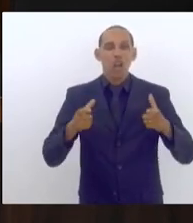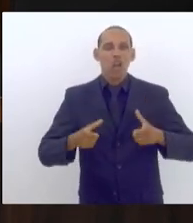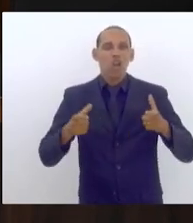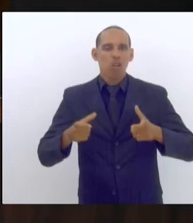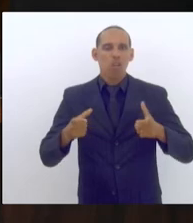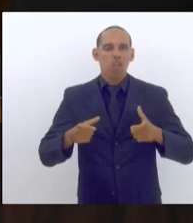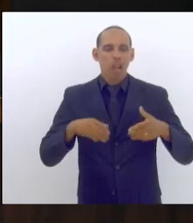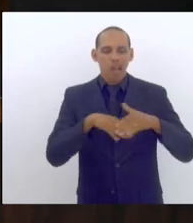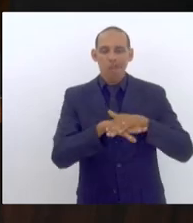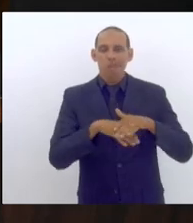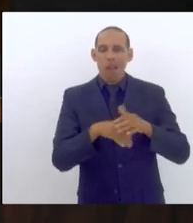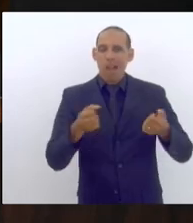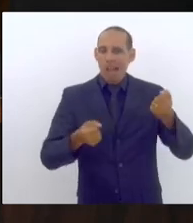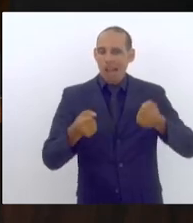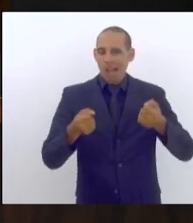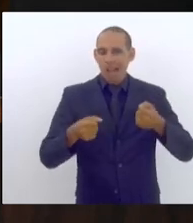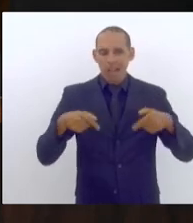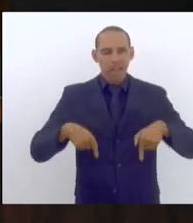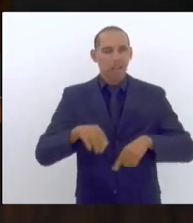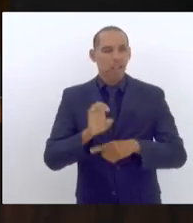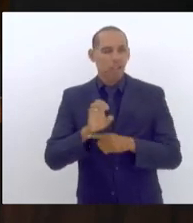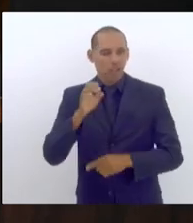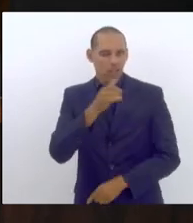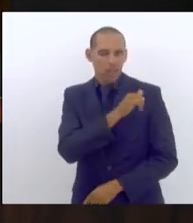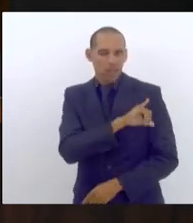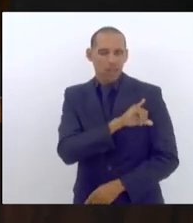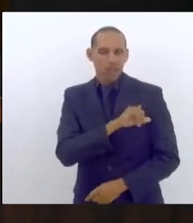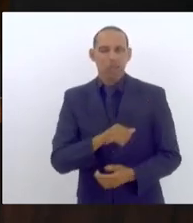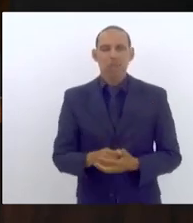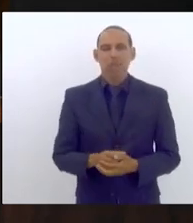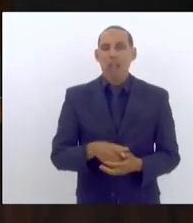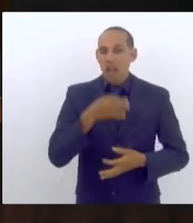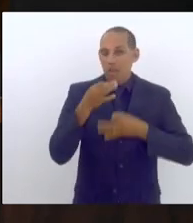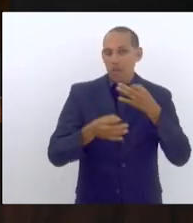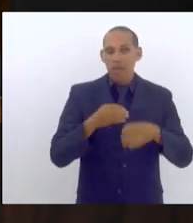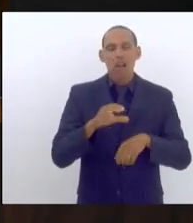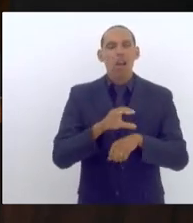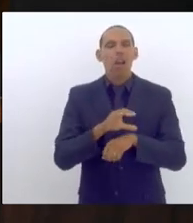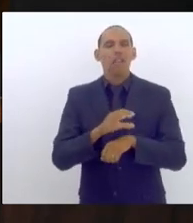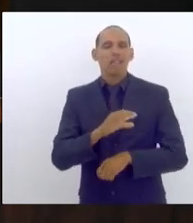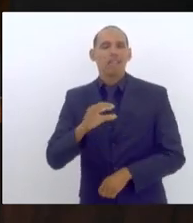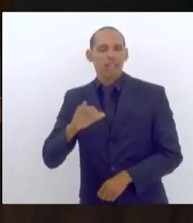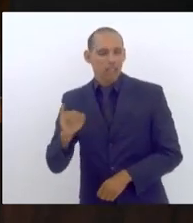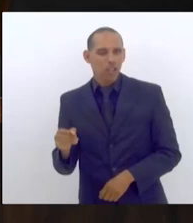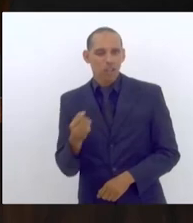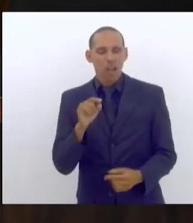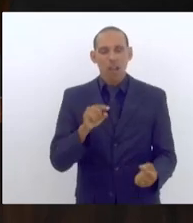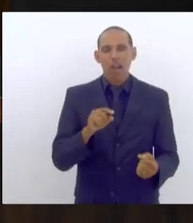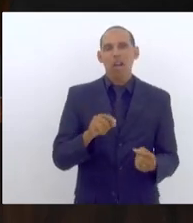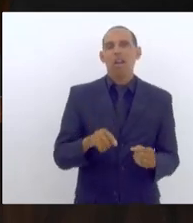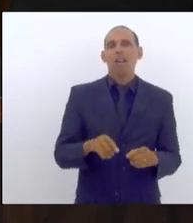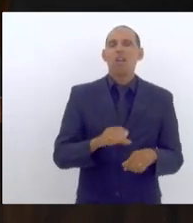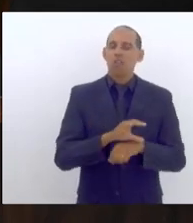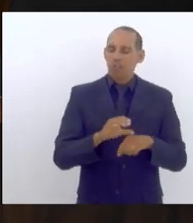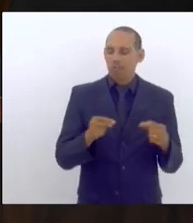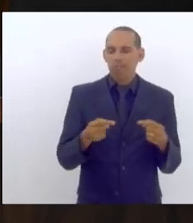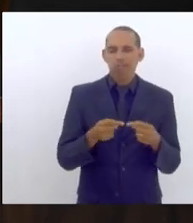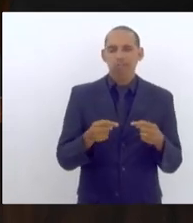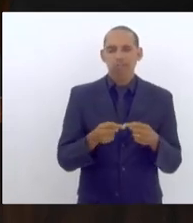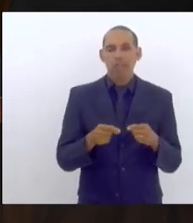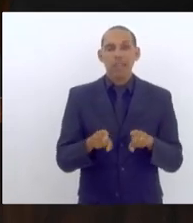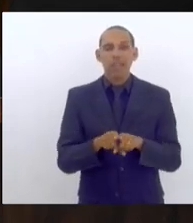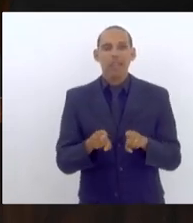do Estado do Rio de Janeiro. Pareceres das comissões de Constituição e Justiça pela constitucionalidade de transporte favorável, com emenda de